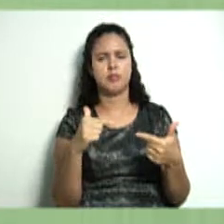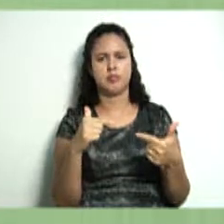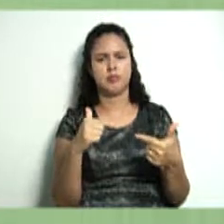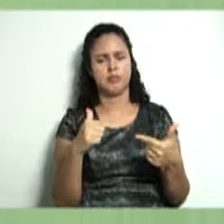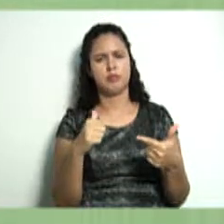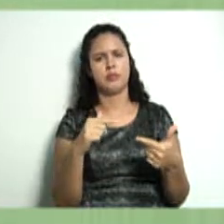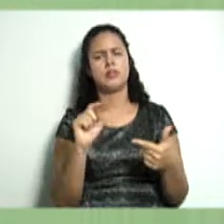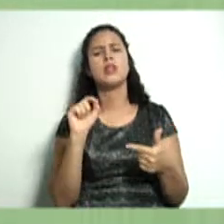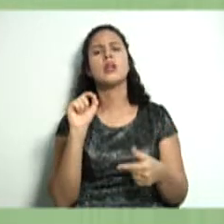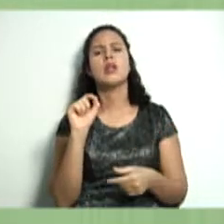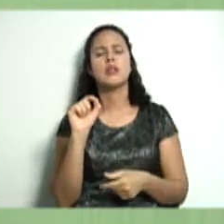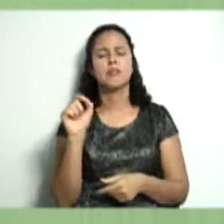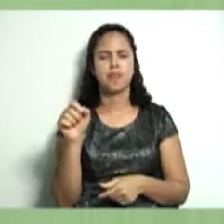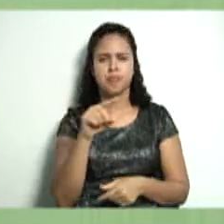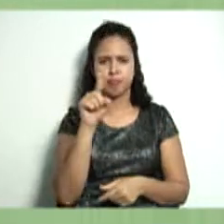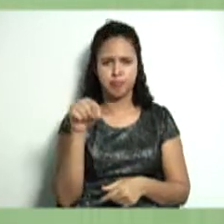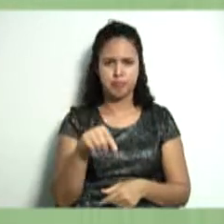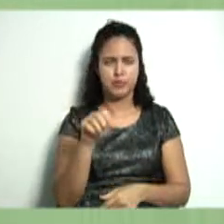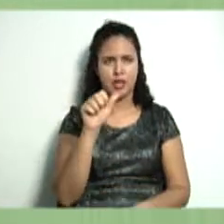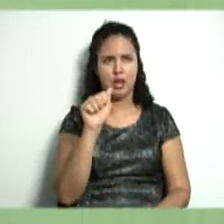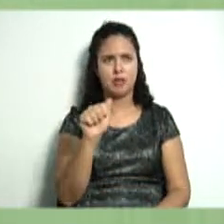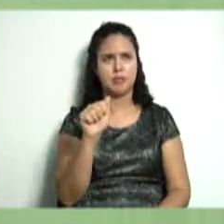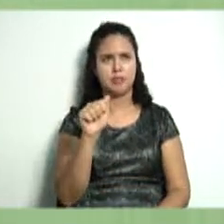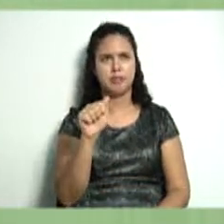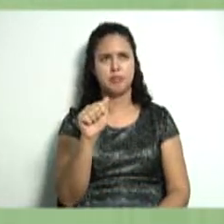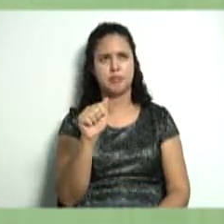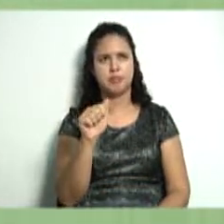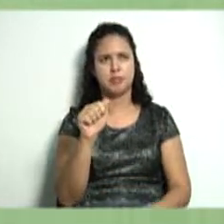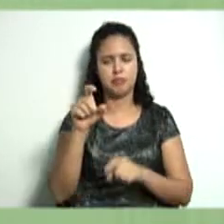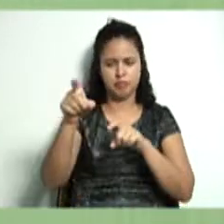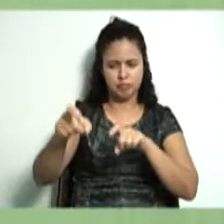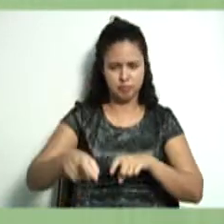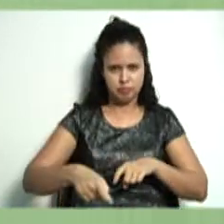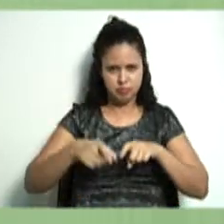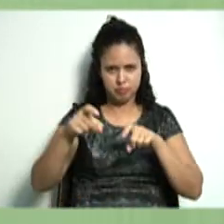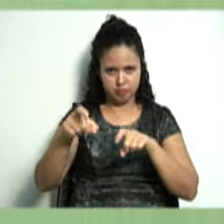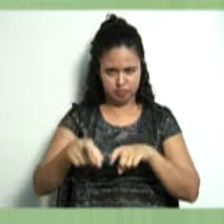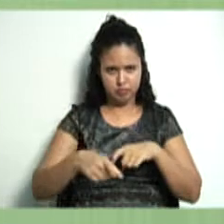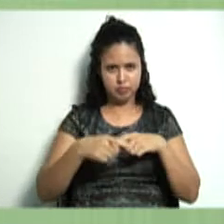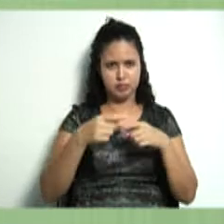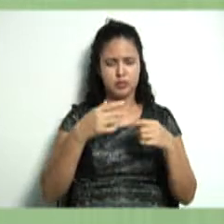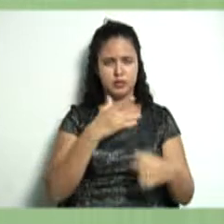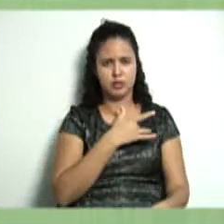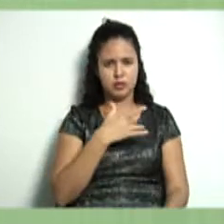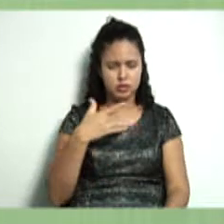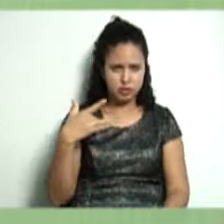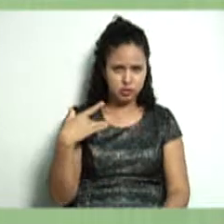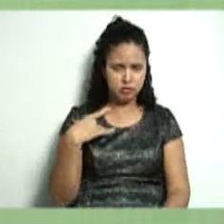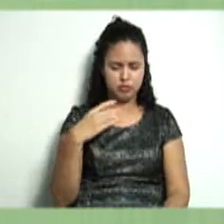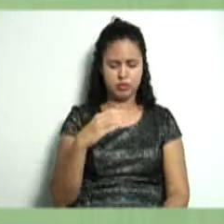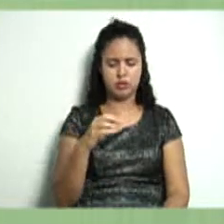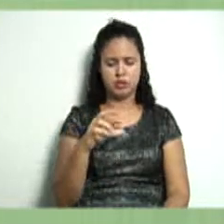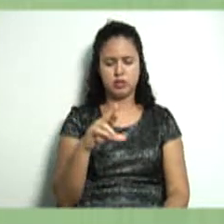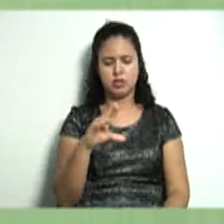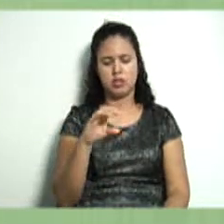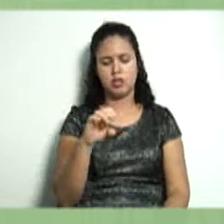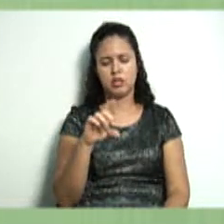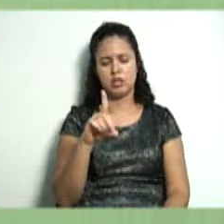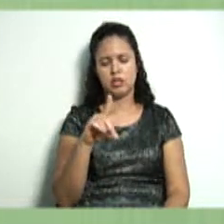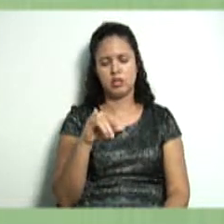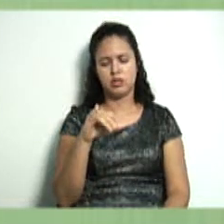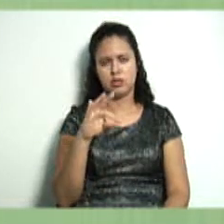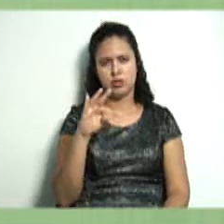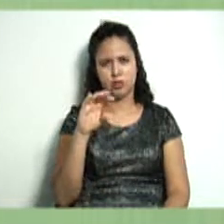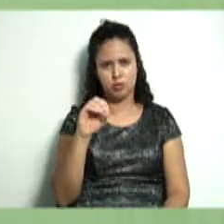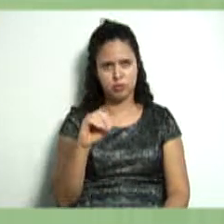respectivamente, são... Aí a gente tem a letra A, agropecuária, saúde, crédito, infraestrutura. A